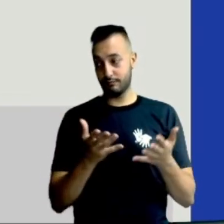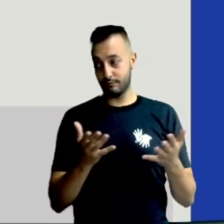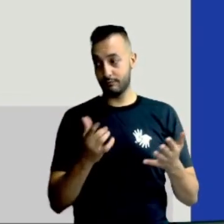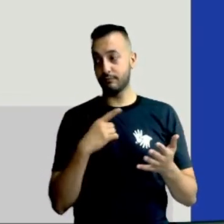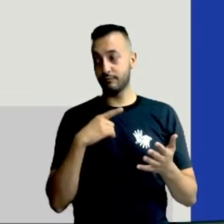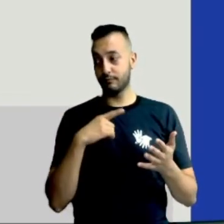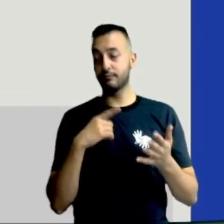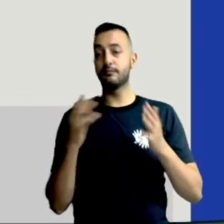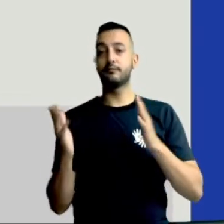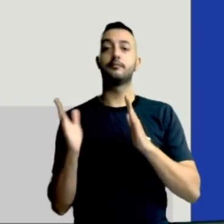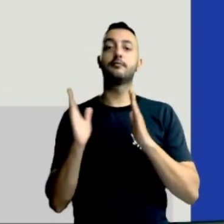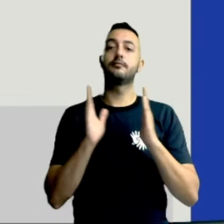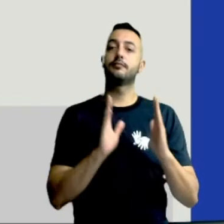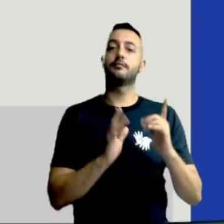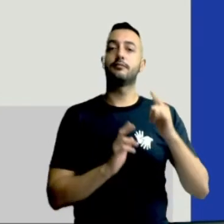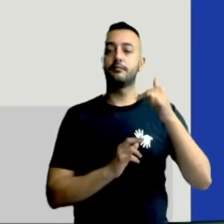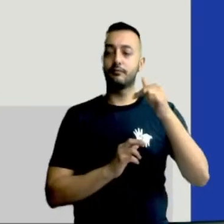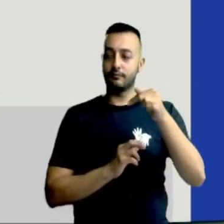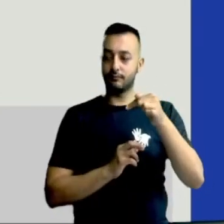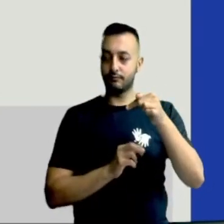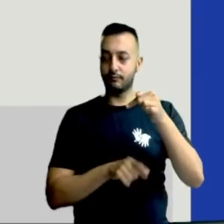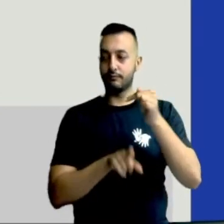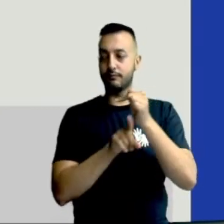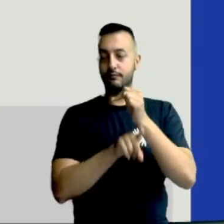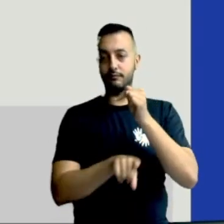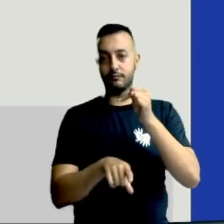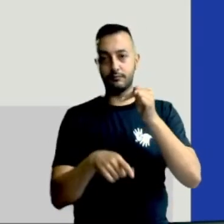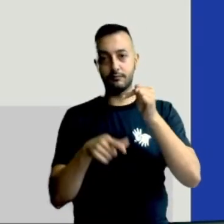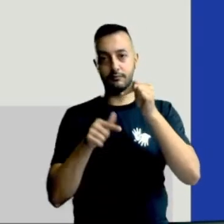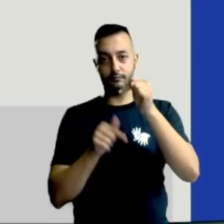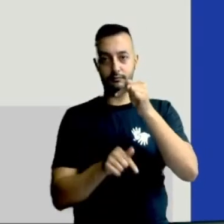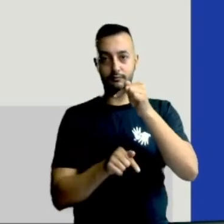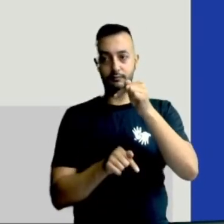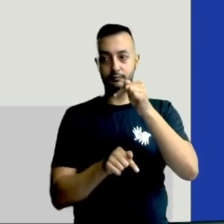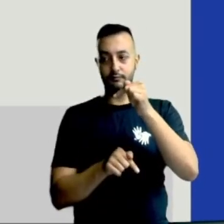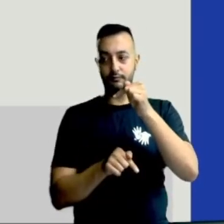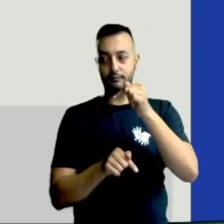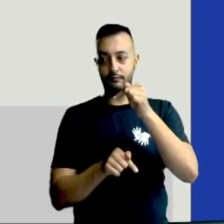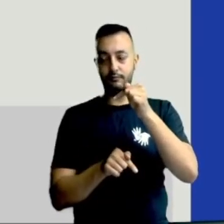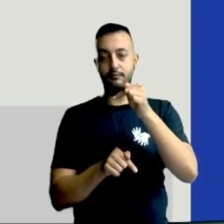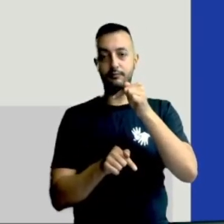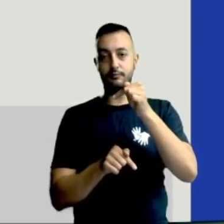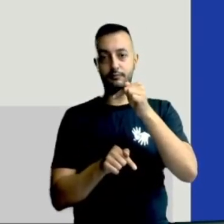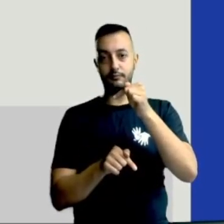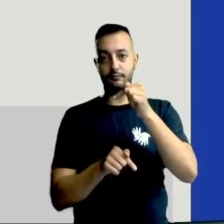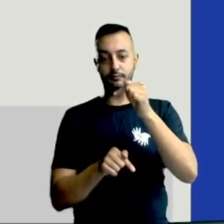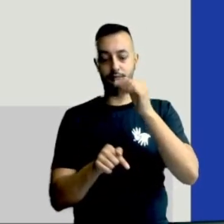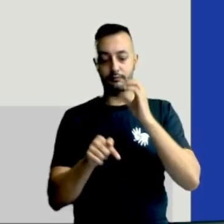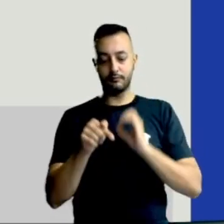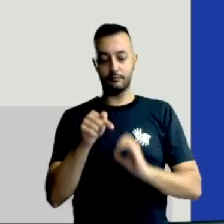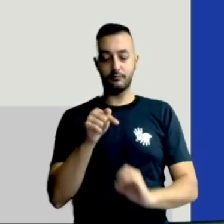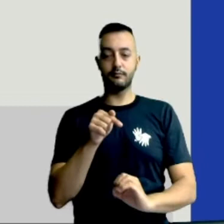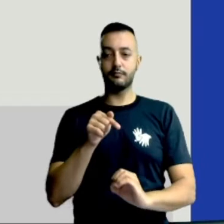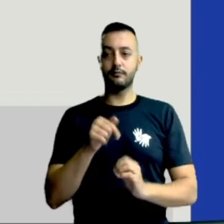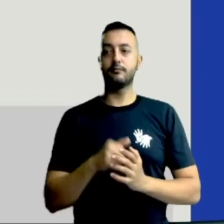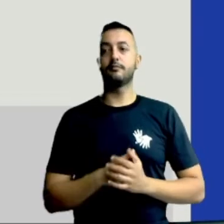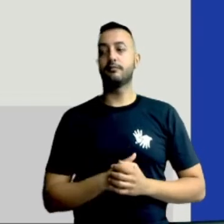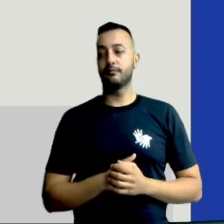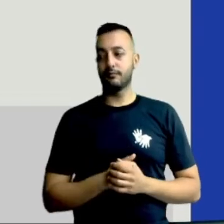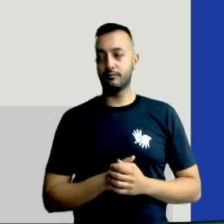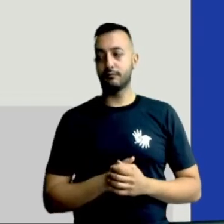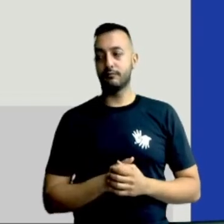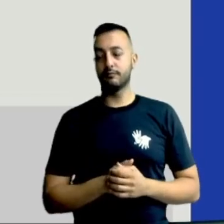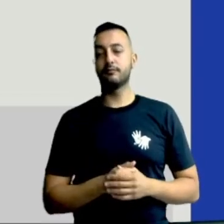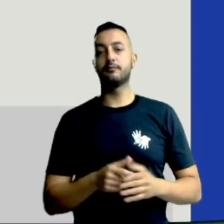das dezenas. 7 menos 7 é igual a 0.